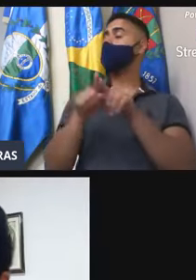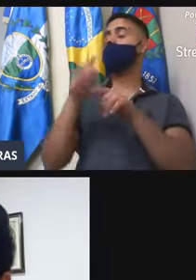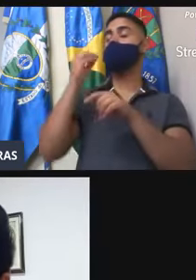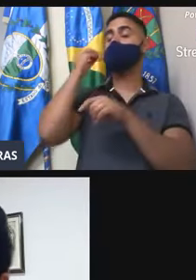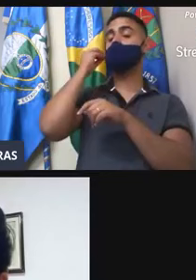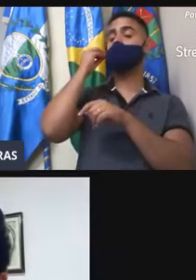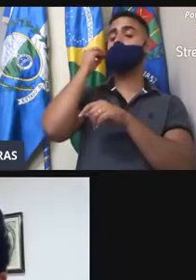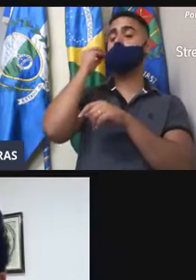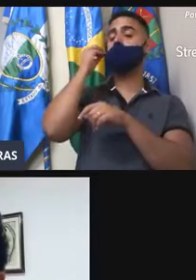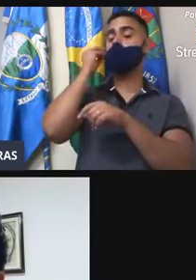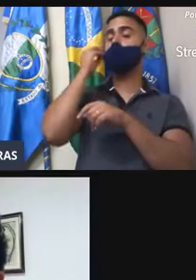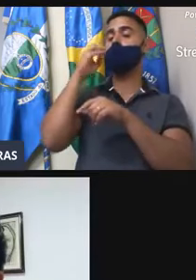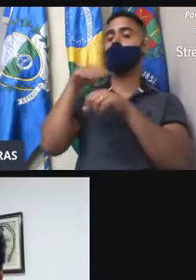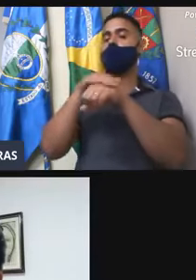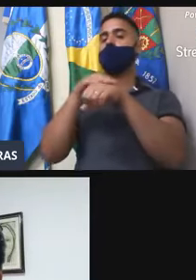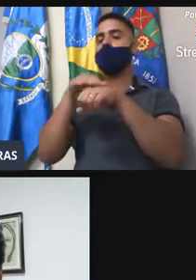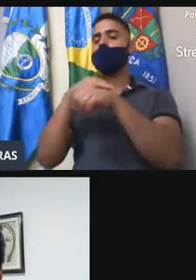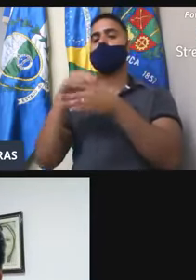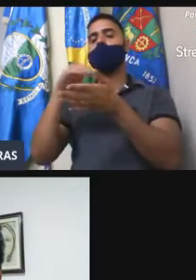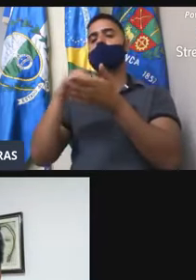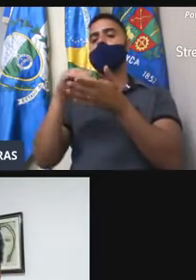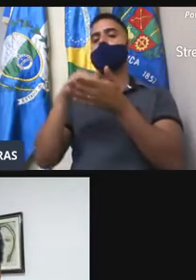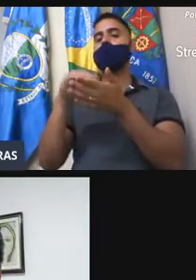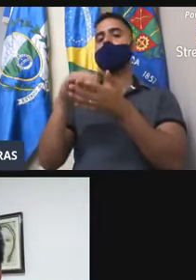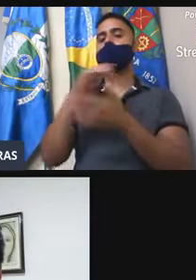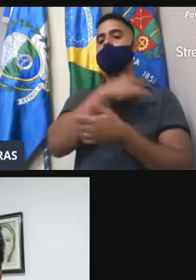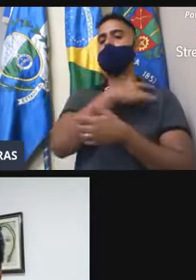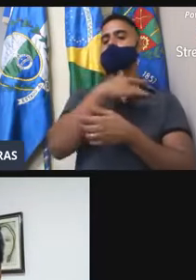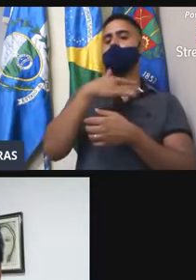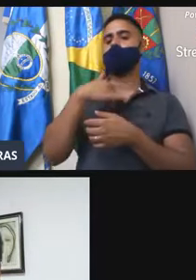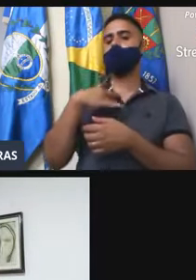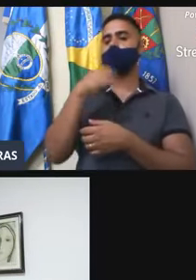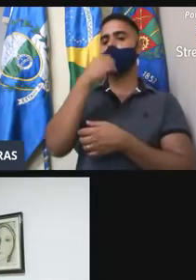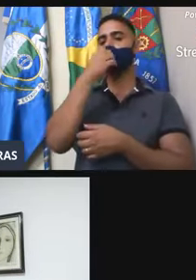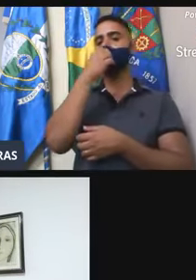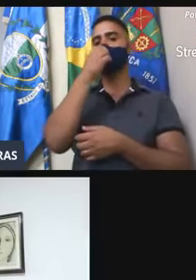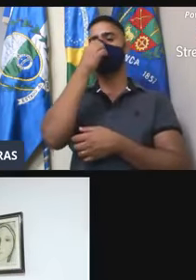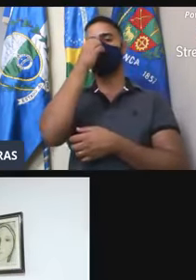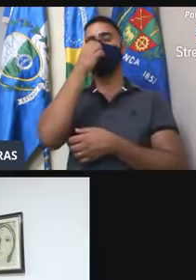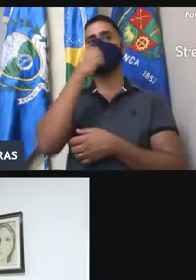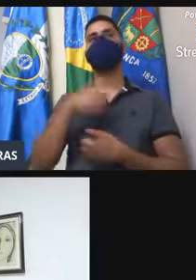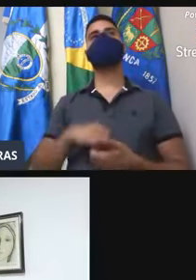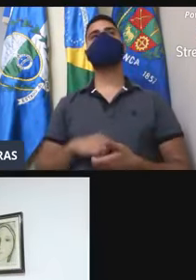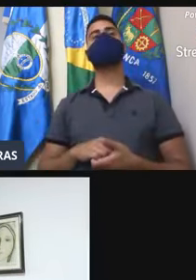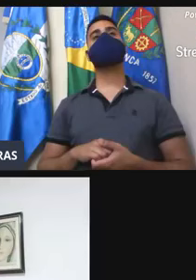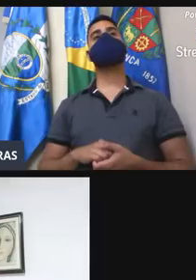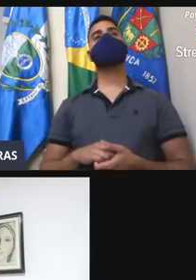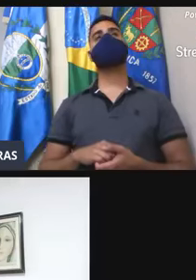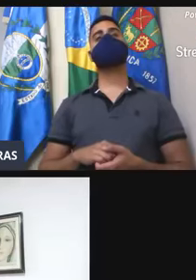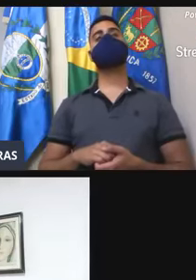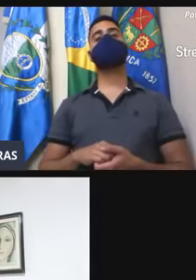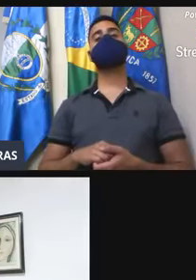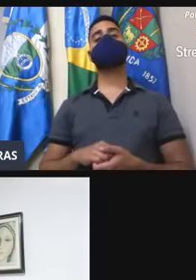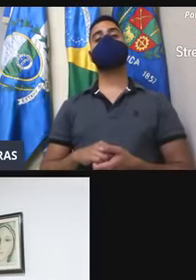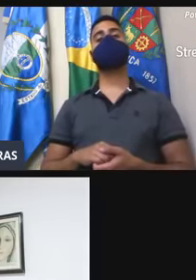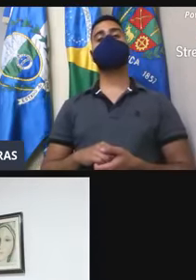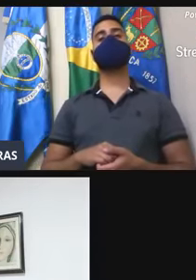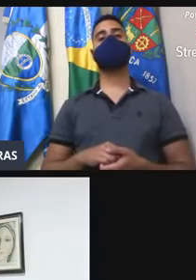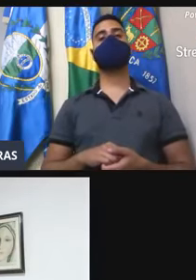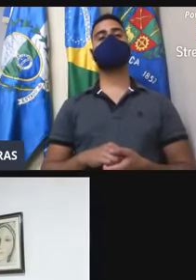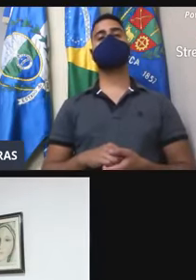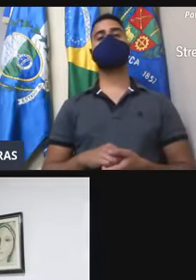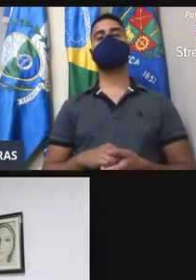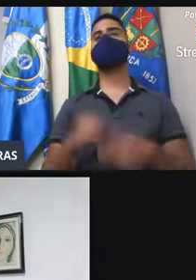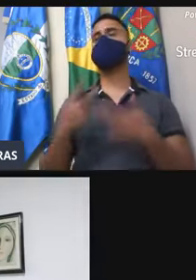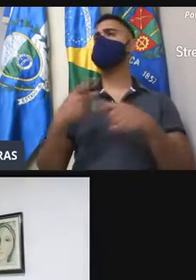buscando, conversando com a secretária de saúde, está buscando uma maneira, entendeu, de atender essas demandas do